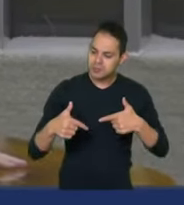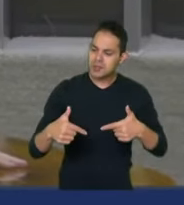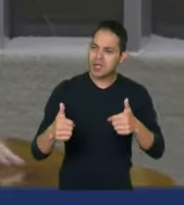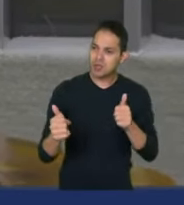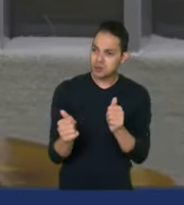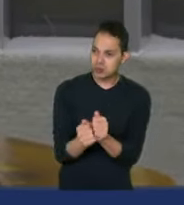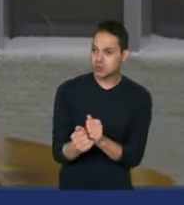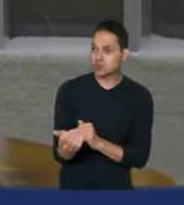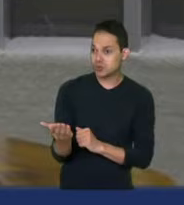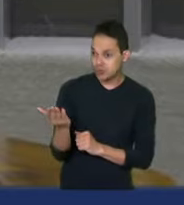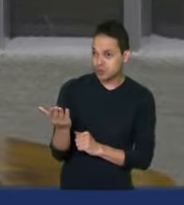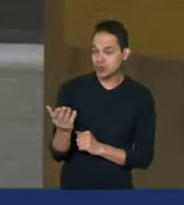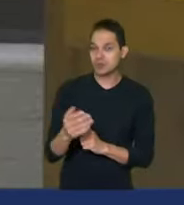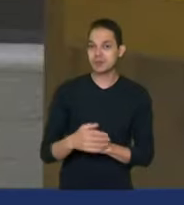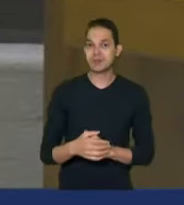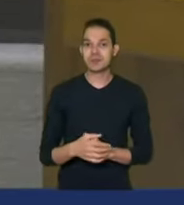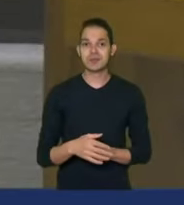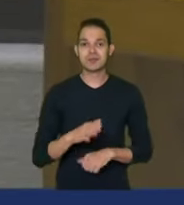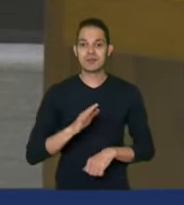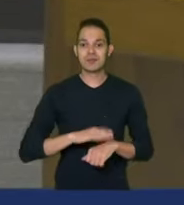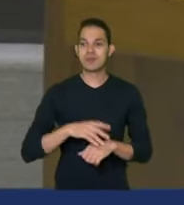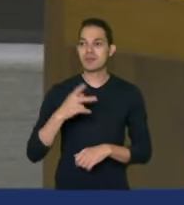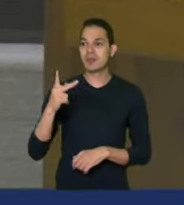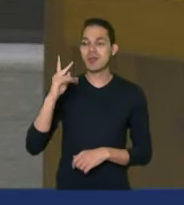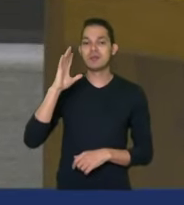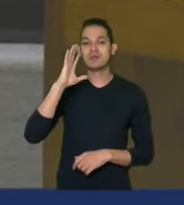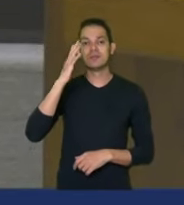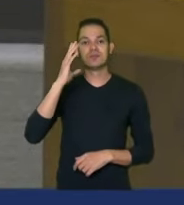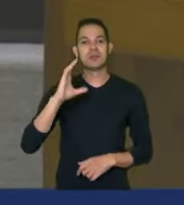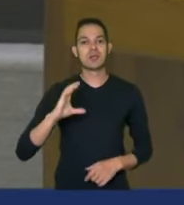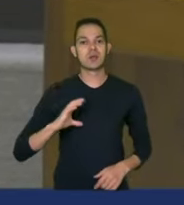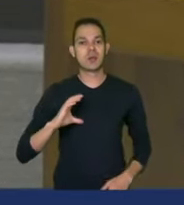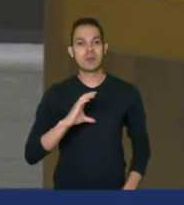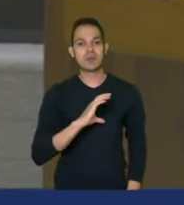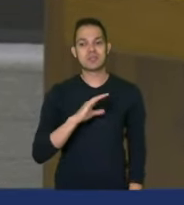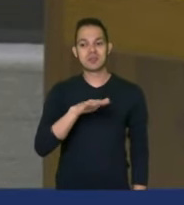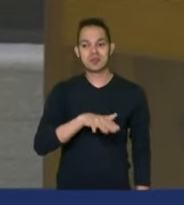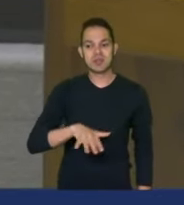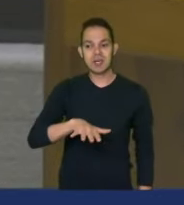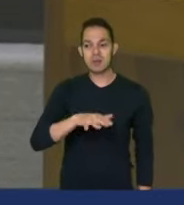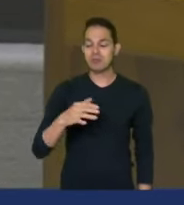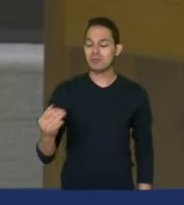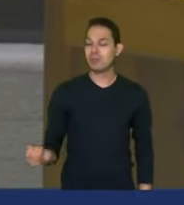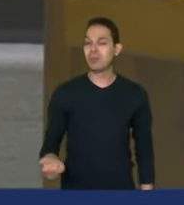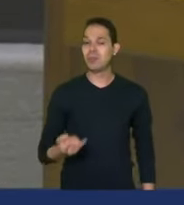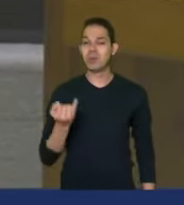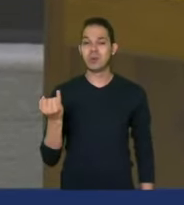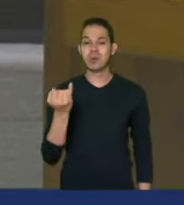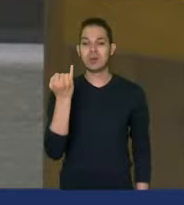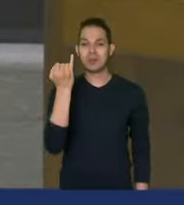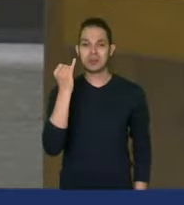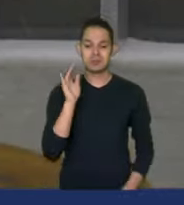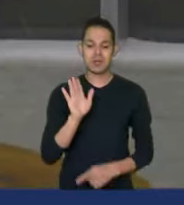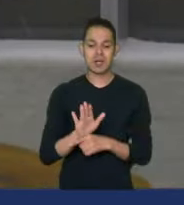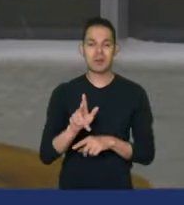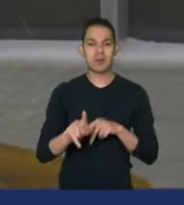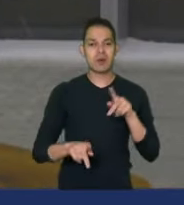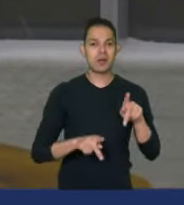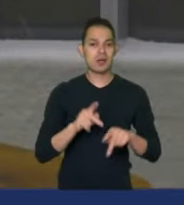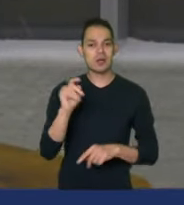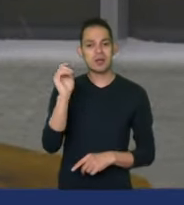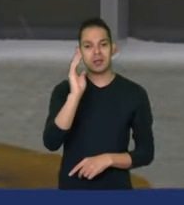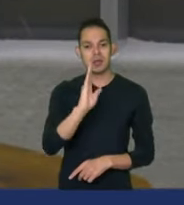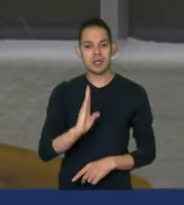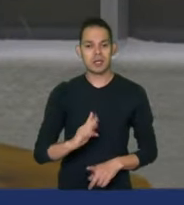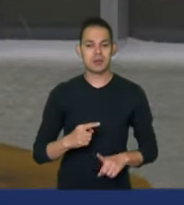Excelência, que decide pela realização de uma comissão geral da maior relevância para o povo brasileiro, porque